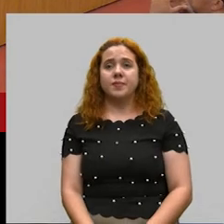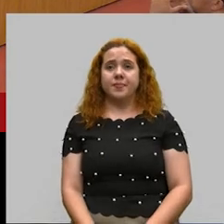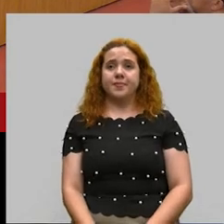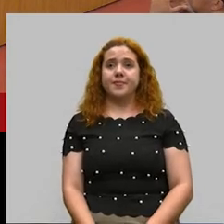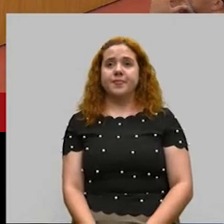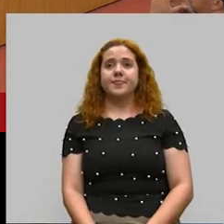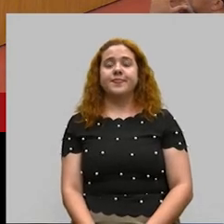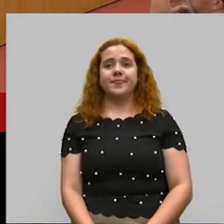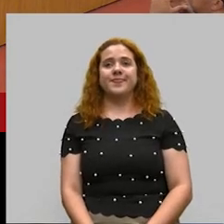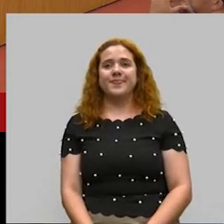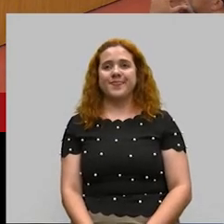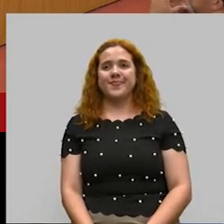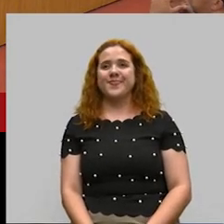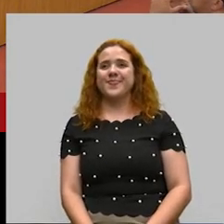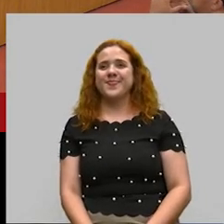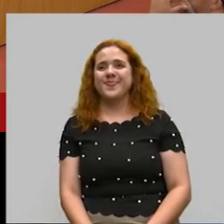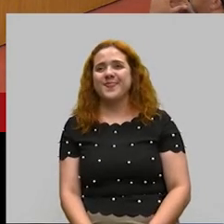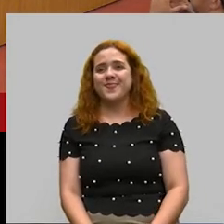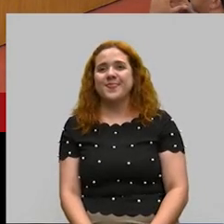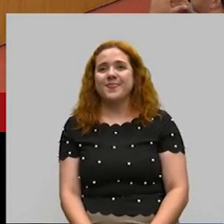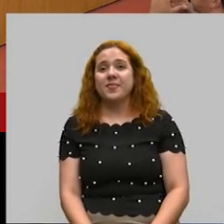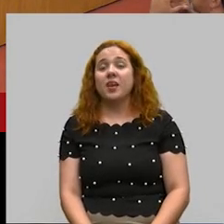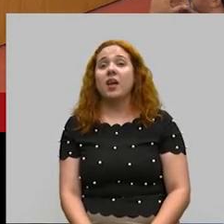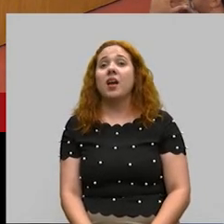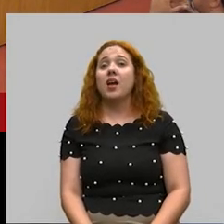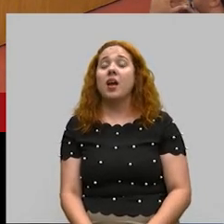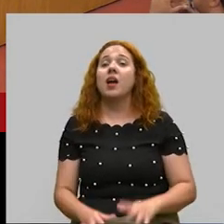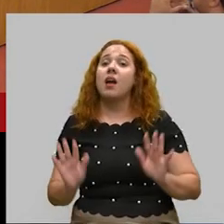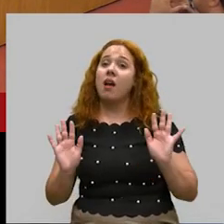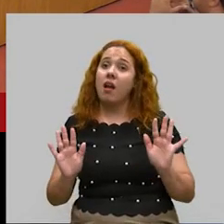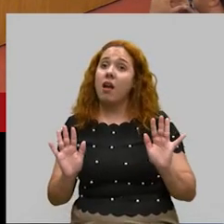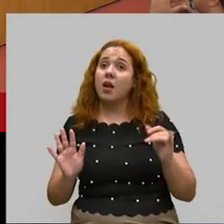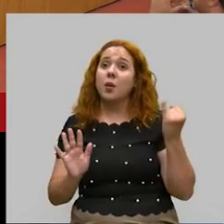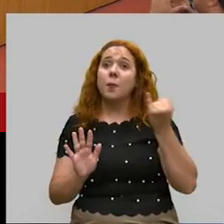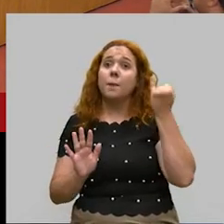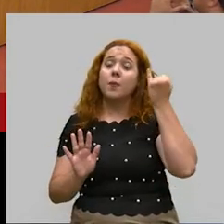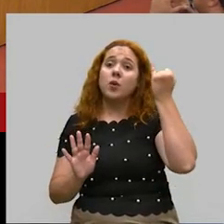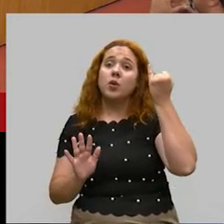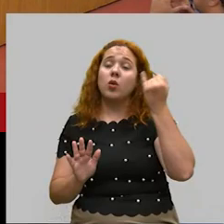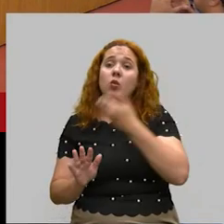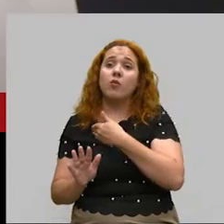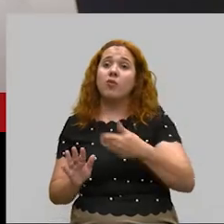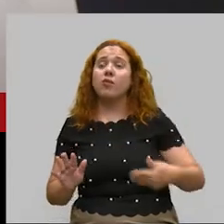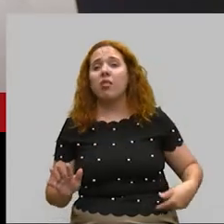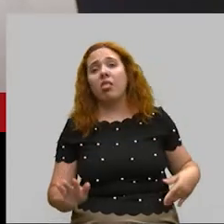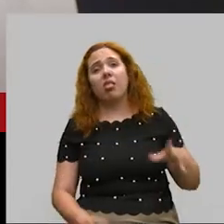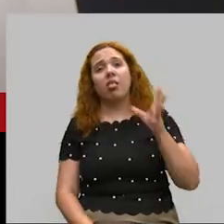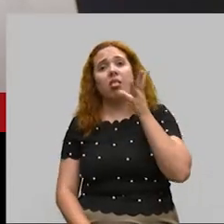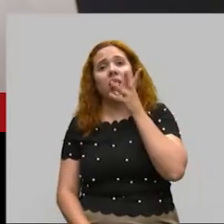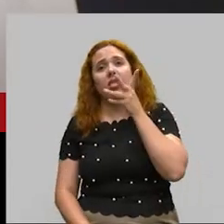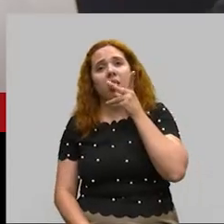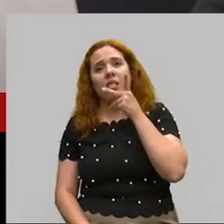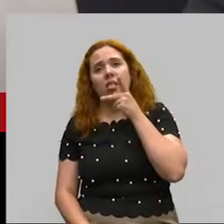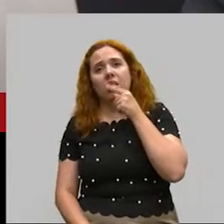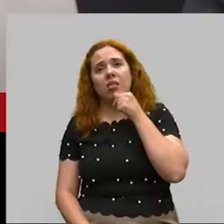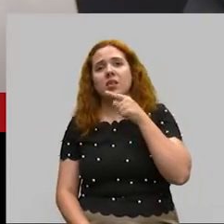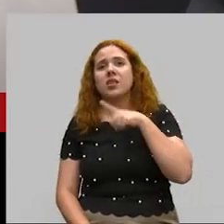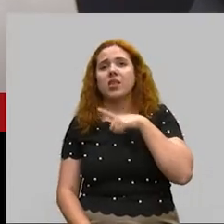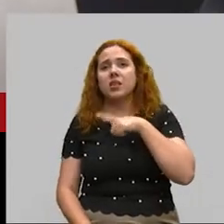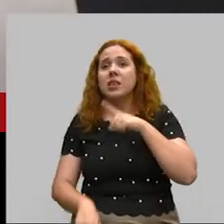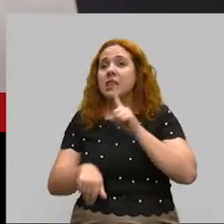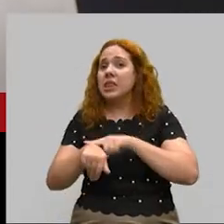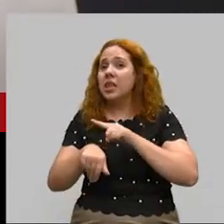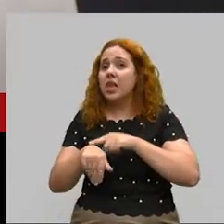mandando C Dias ah gente uma coisa importante Nossa mas aí o governo vai enrolar até o ano que vem não tem prazo não é